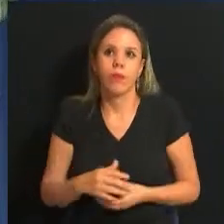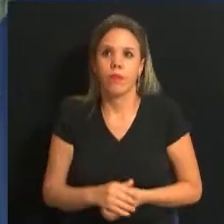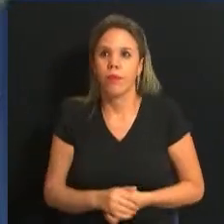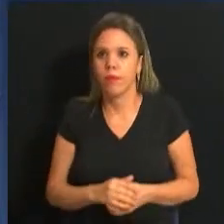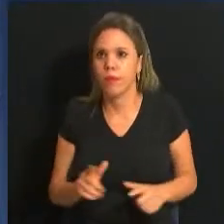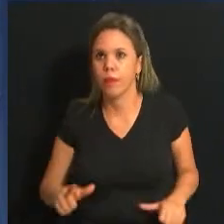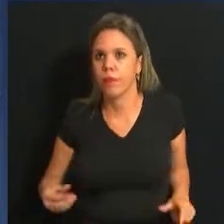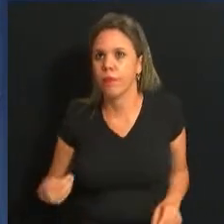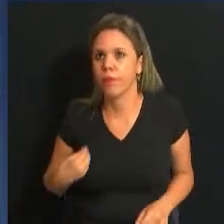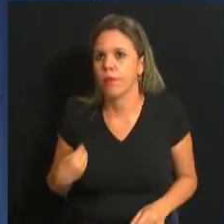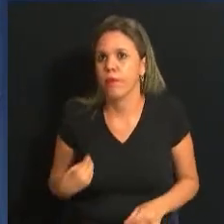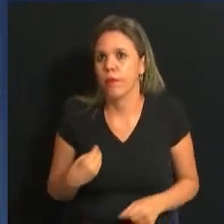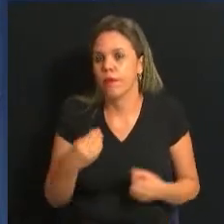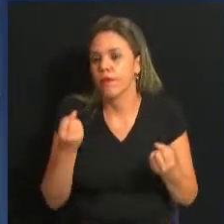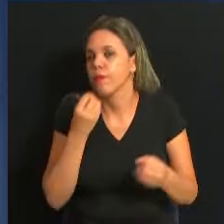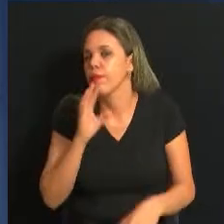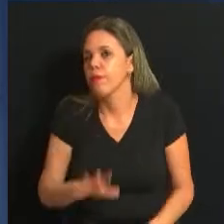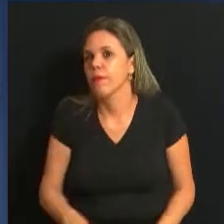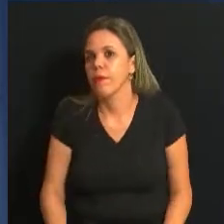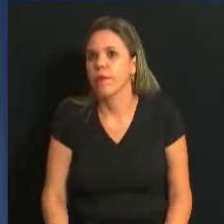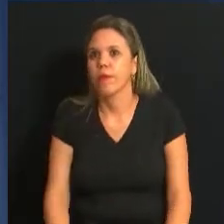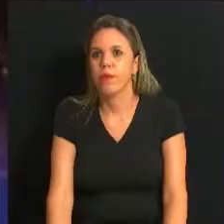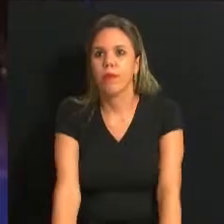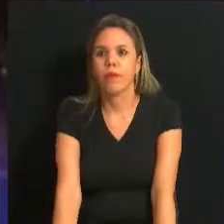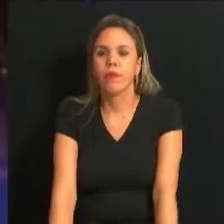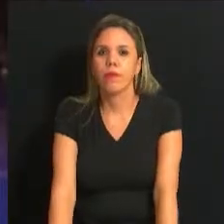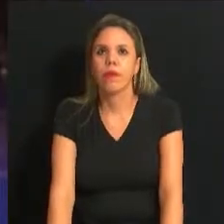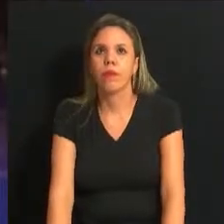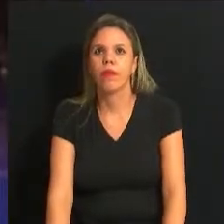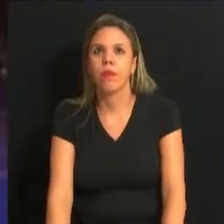você está, André? Boa tarde.